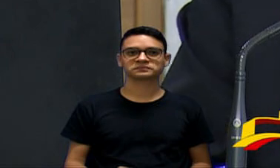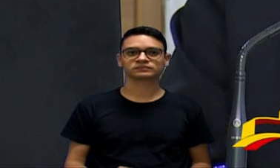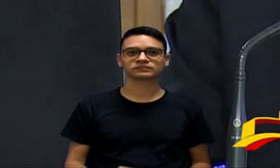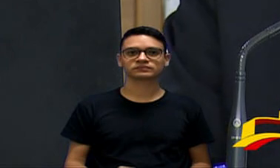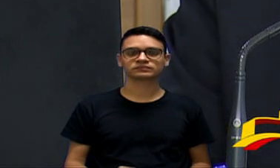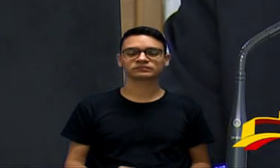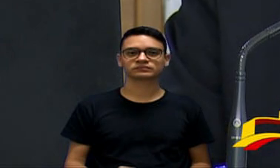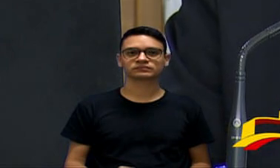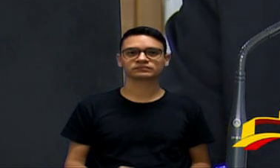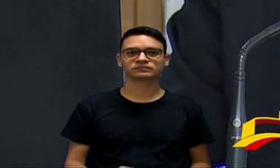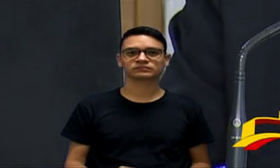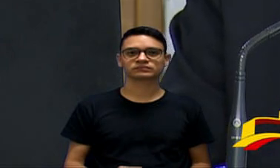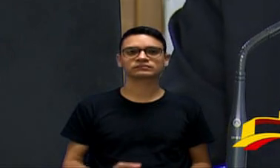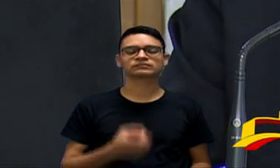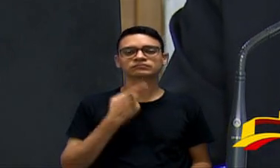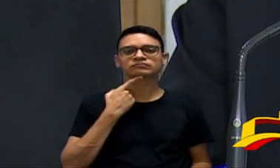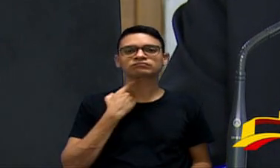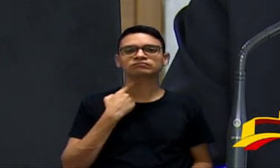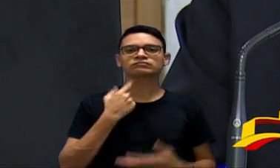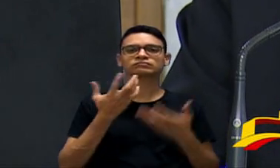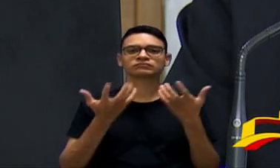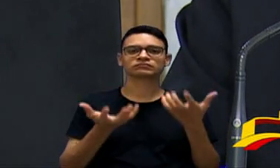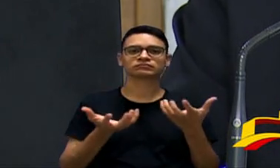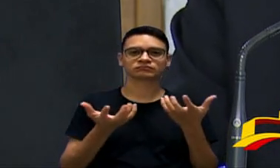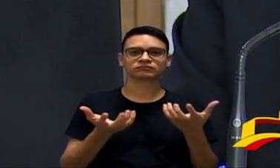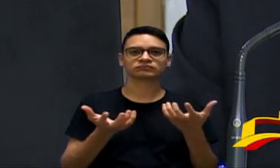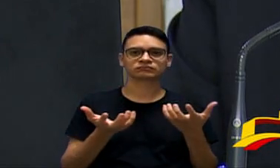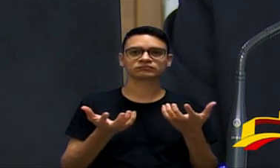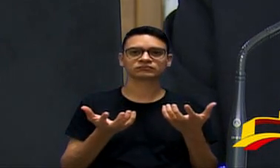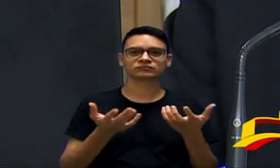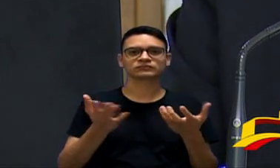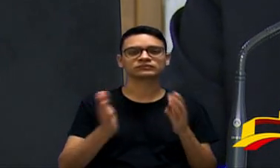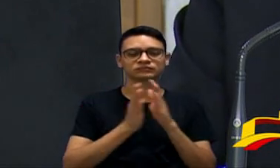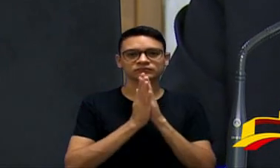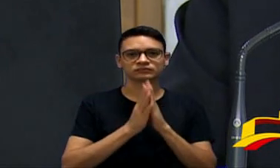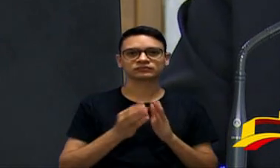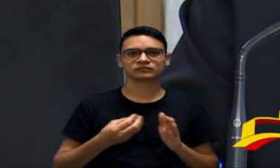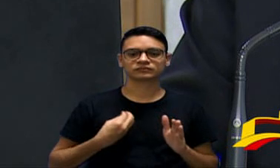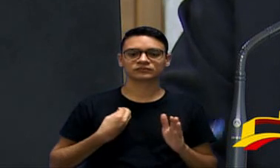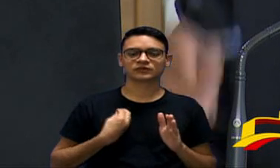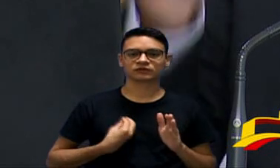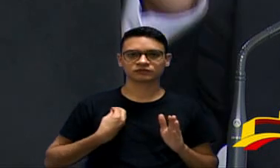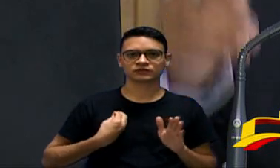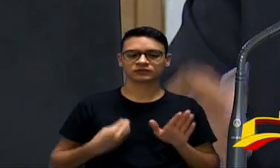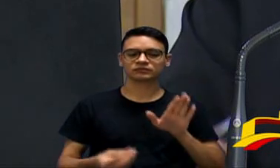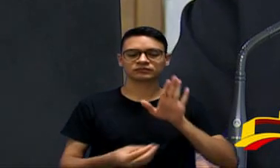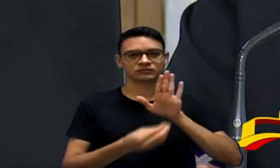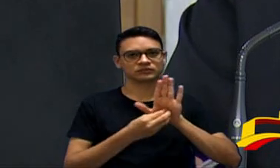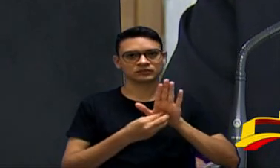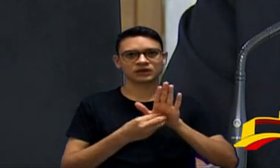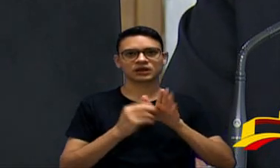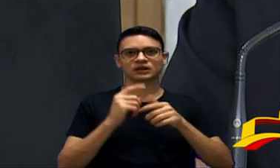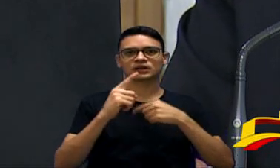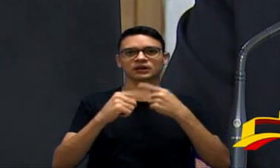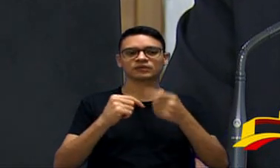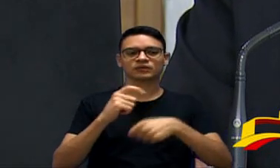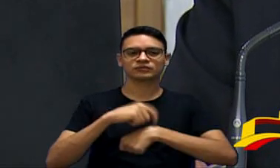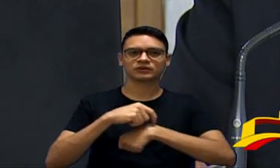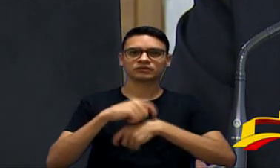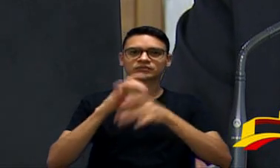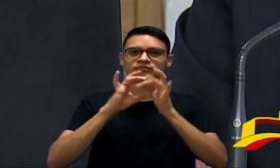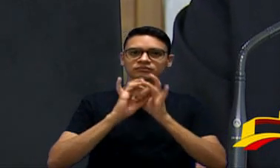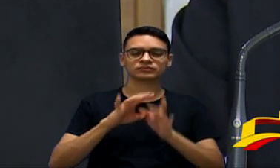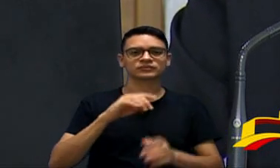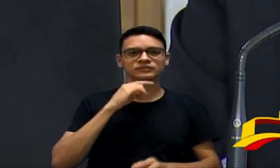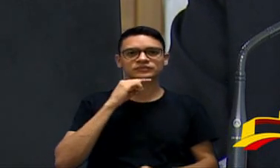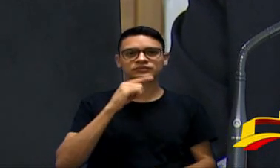Excelência. Vereadora, Vossa Excelência teria que confirmar a presença sua, senão não consegue abrir seu tempo de restante. Vossa Excelência